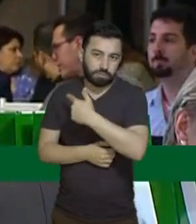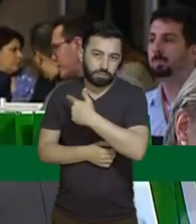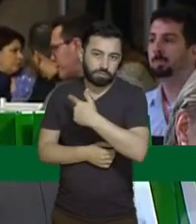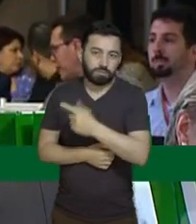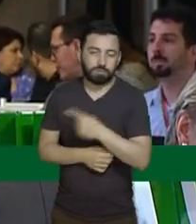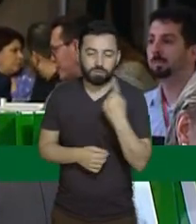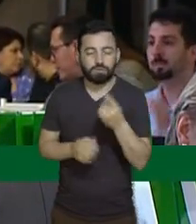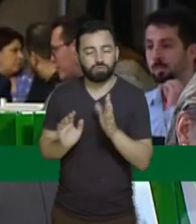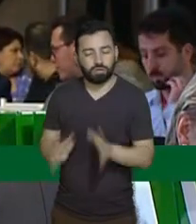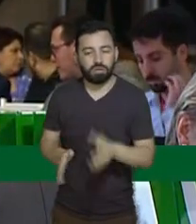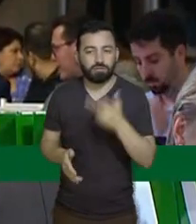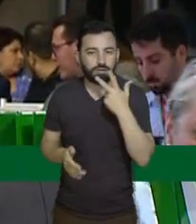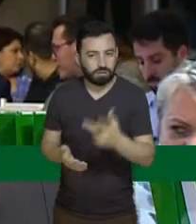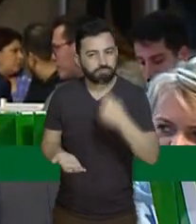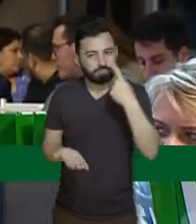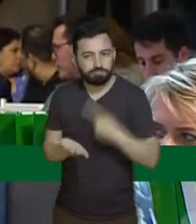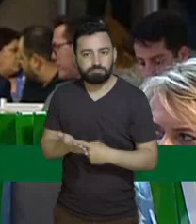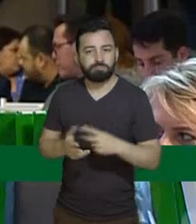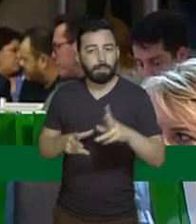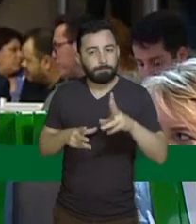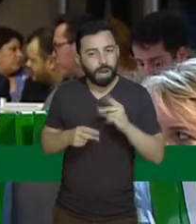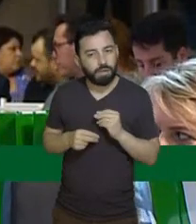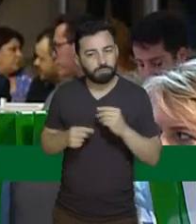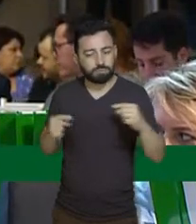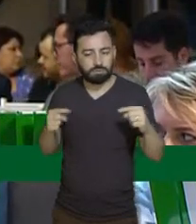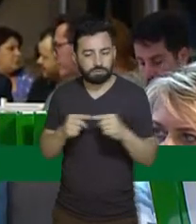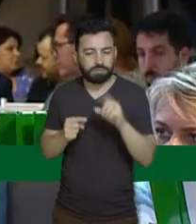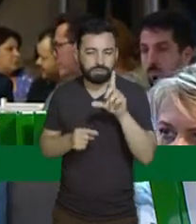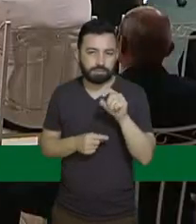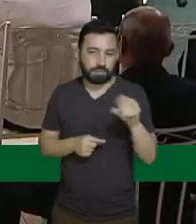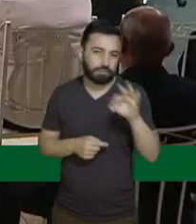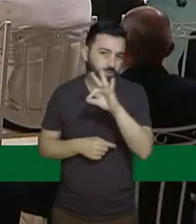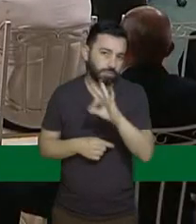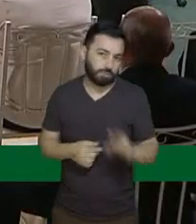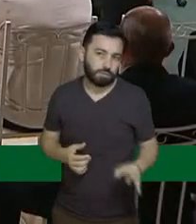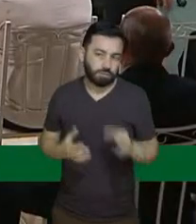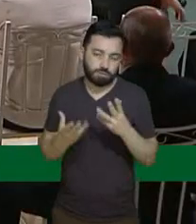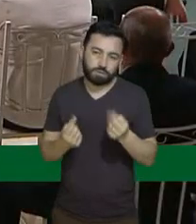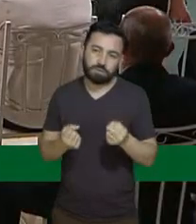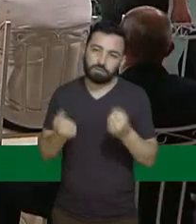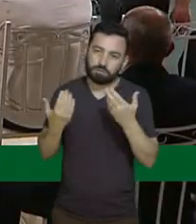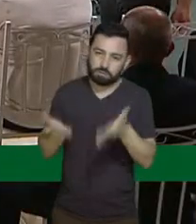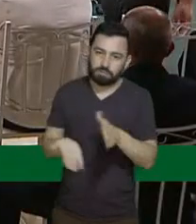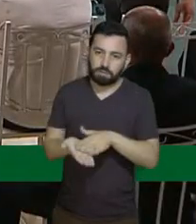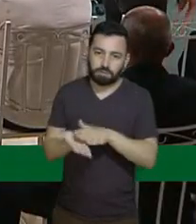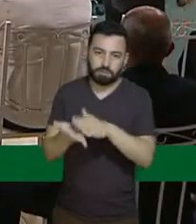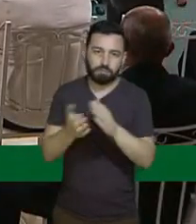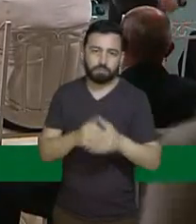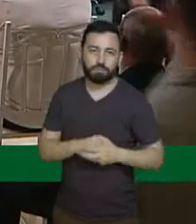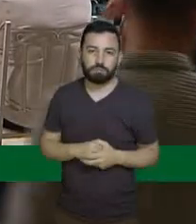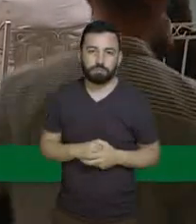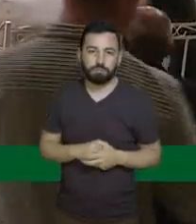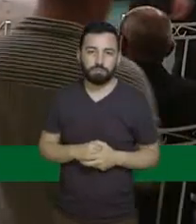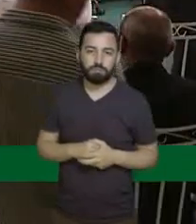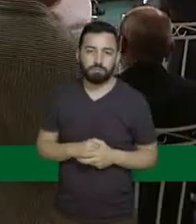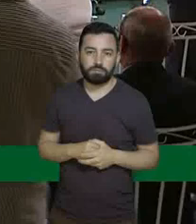falei no compromisso, no mérito, sou 100% favorável. Parabéns a Vossa Excelência pela iniciativa.